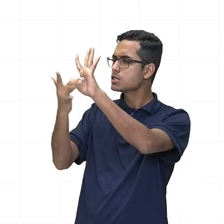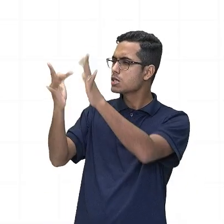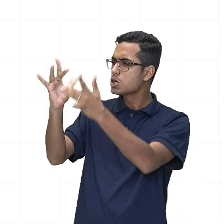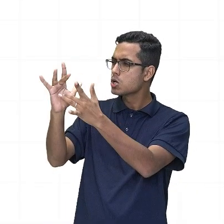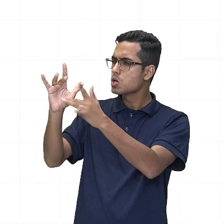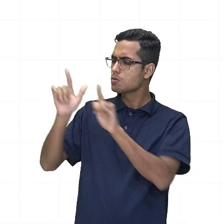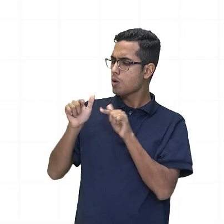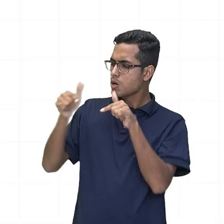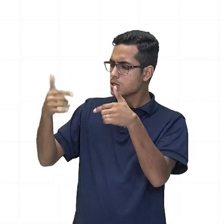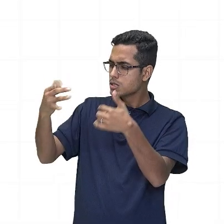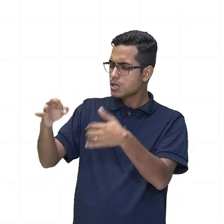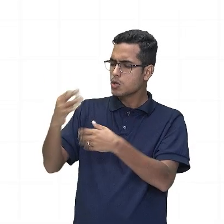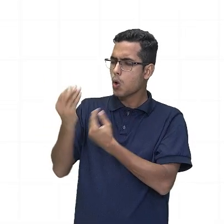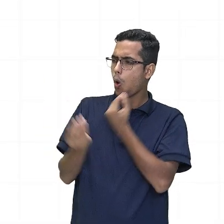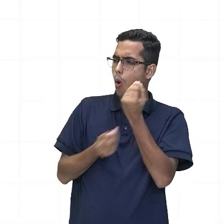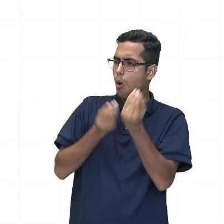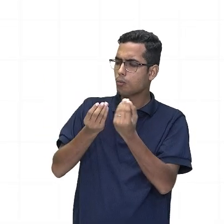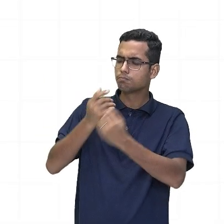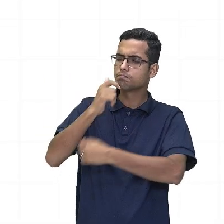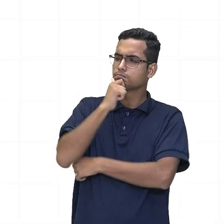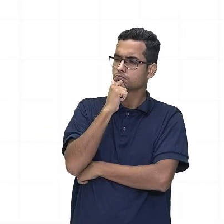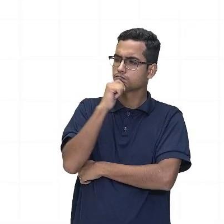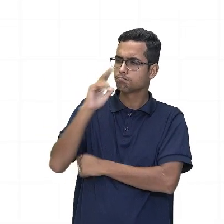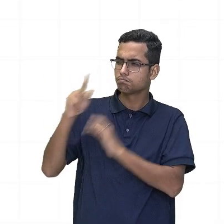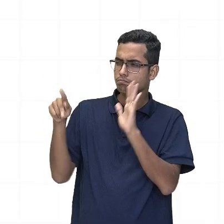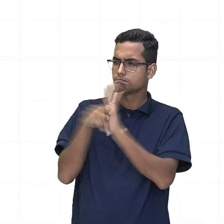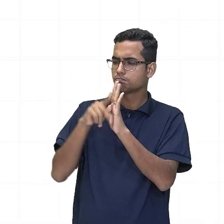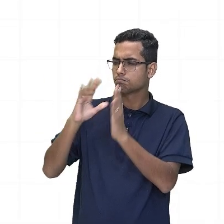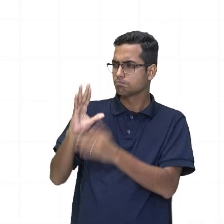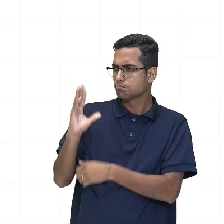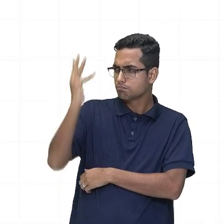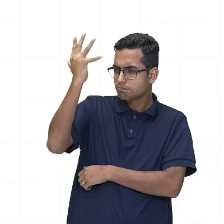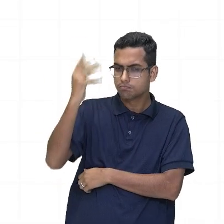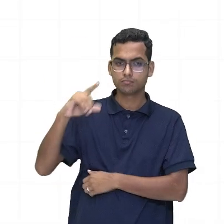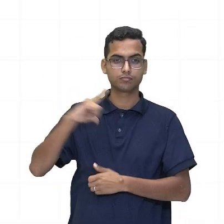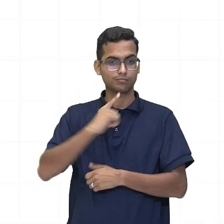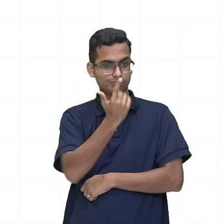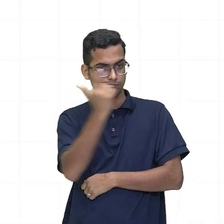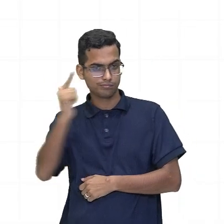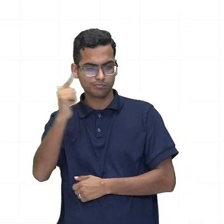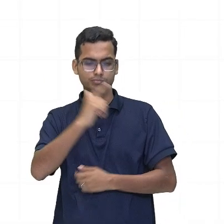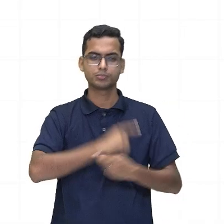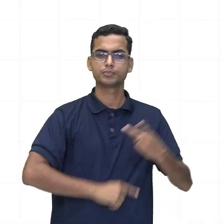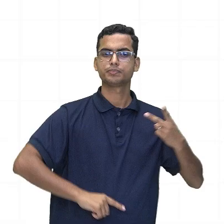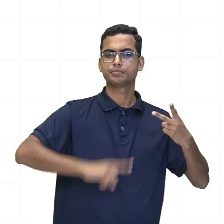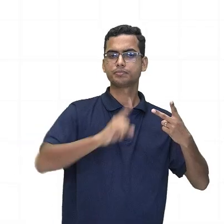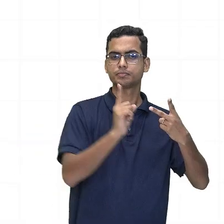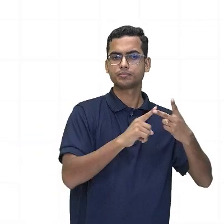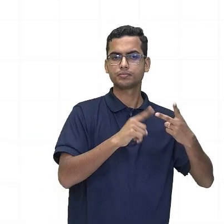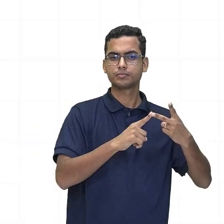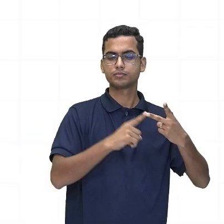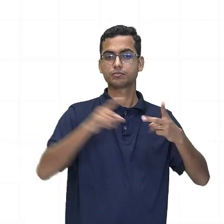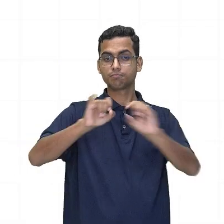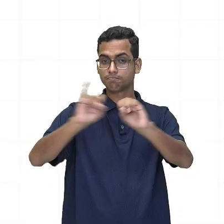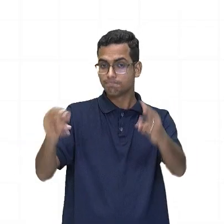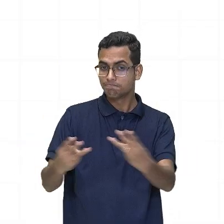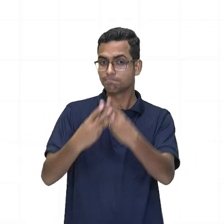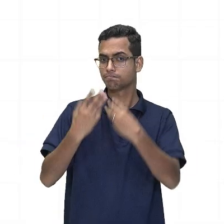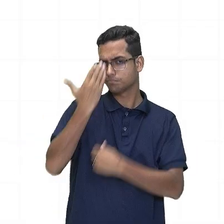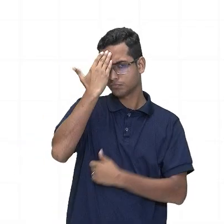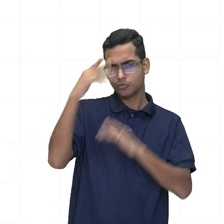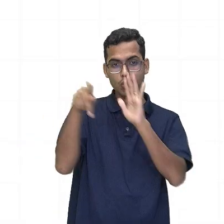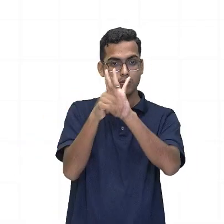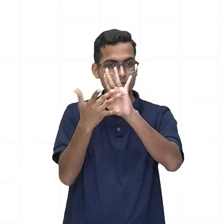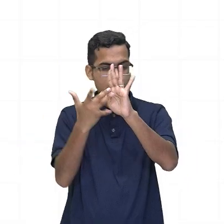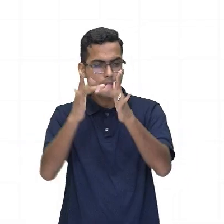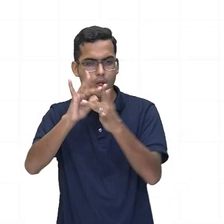diante desta situação. Vamos lá, ainda tem mais coisas bonitas. Ao reinterpretar o judaísmo, Jesus